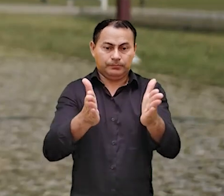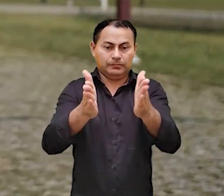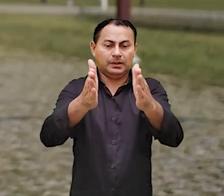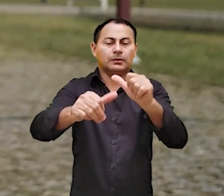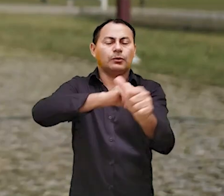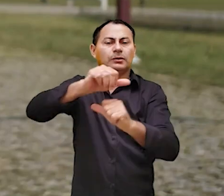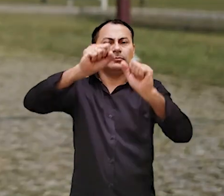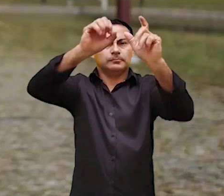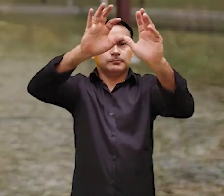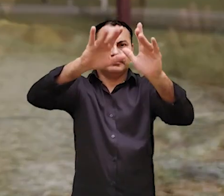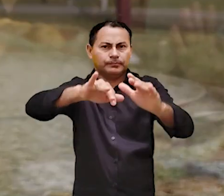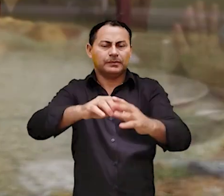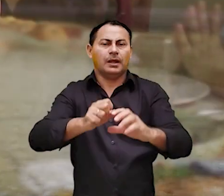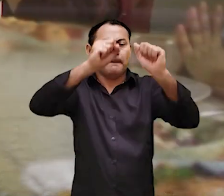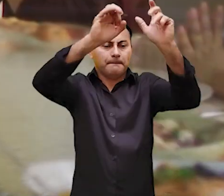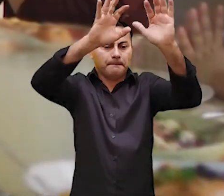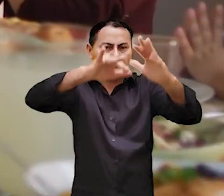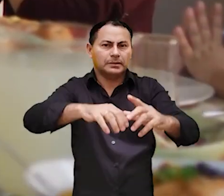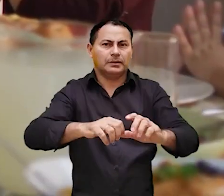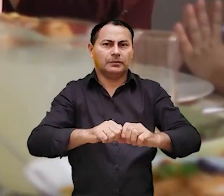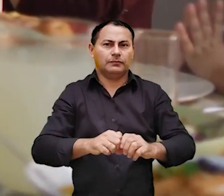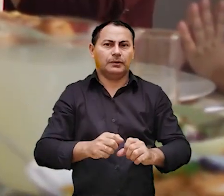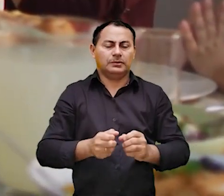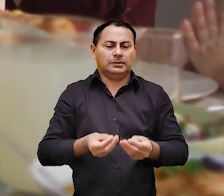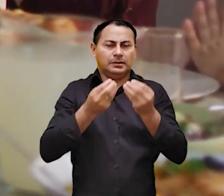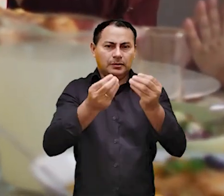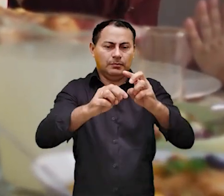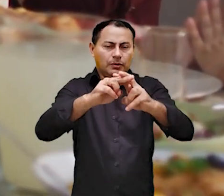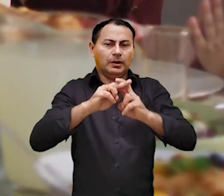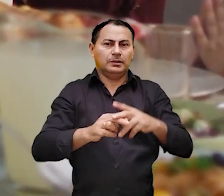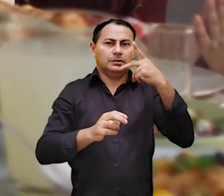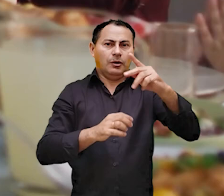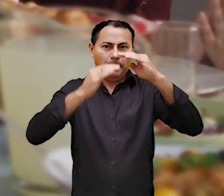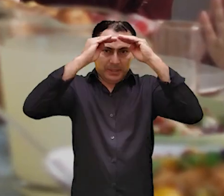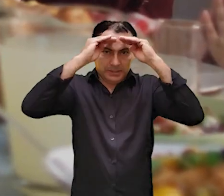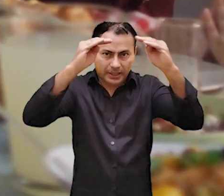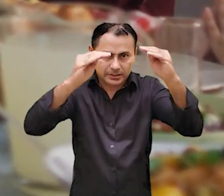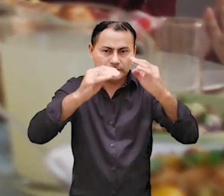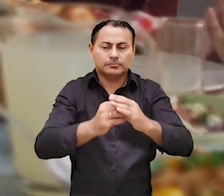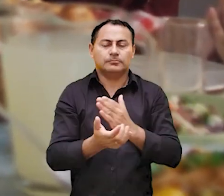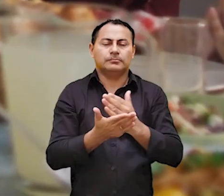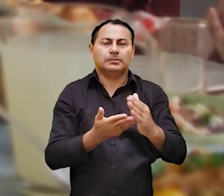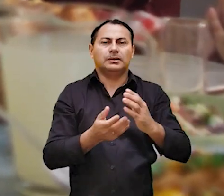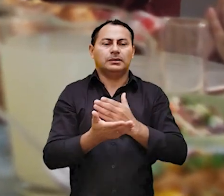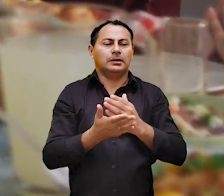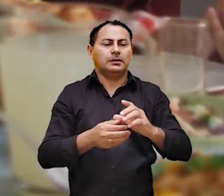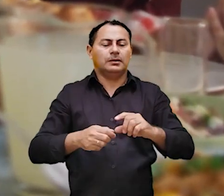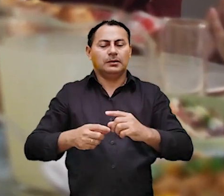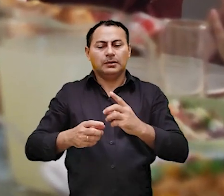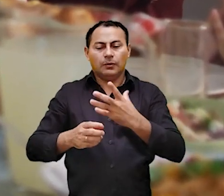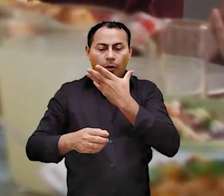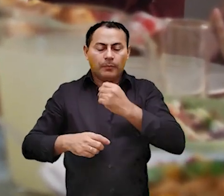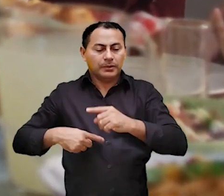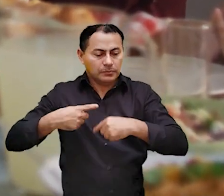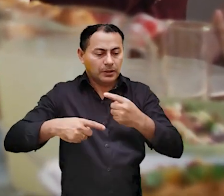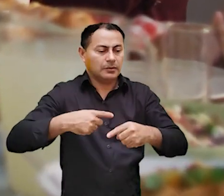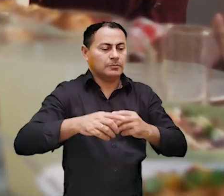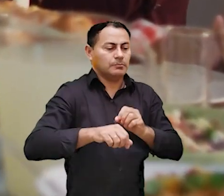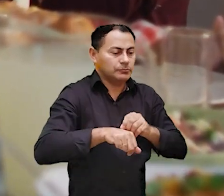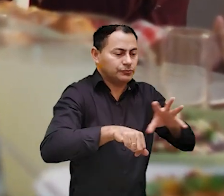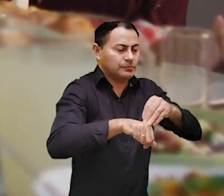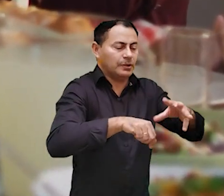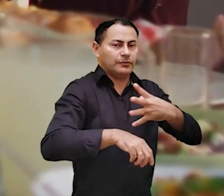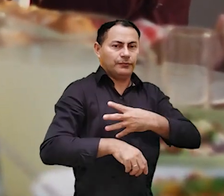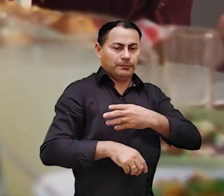caminhos, torna-se abençoado. Então essa bênção que lhe foram conferidas por causa de sua obediência, passam dele para sua esposa e